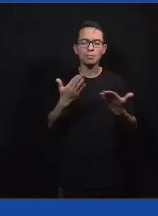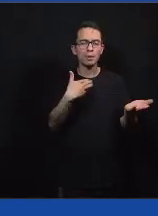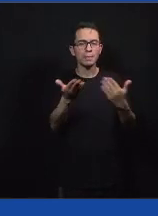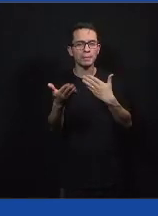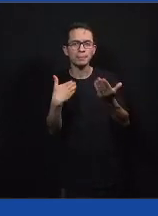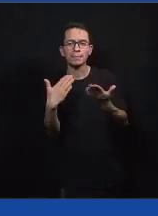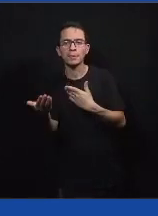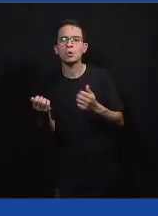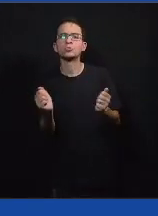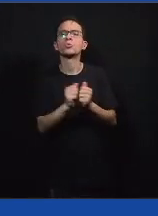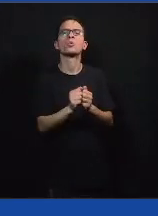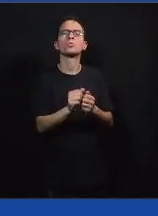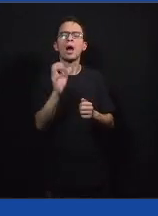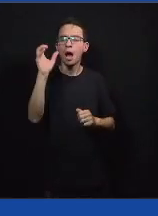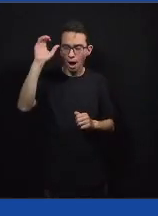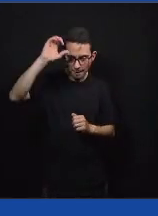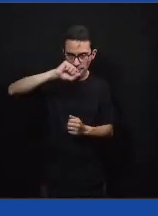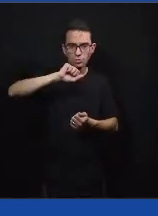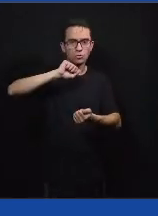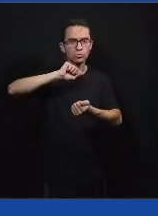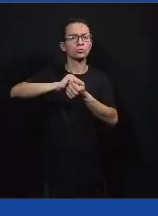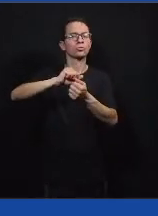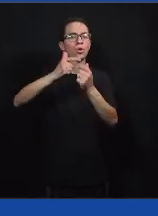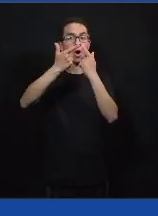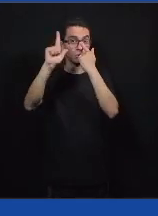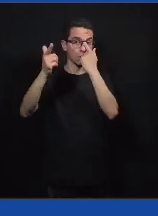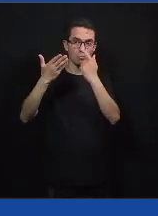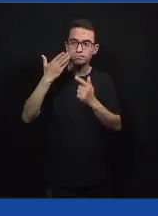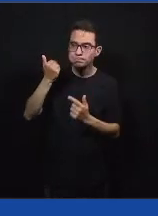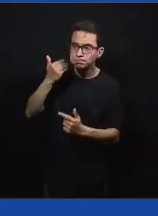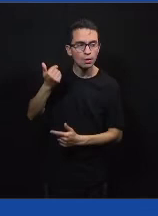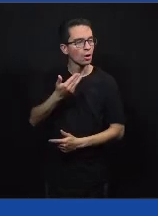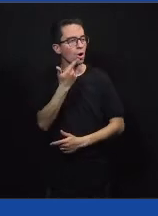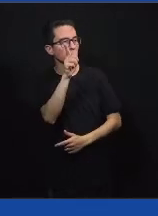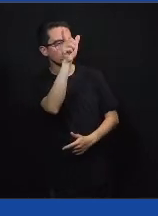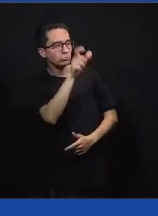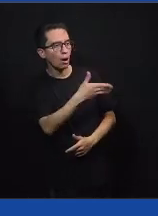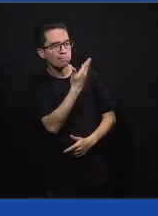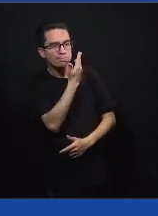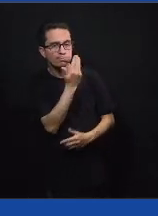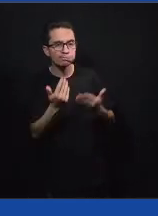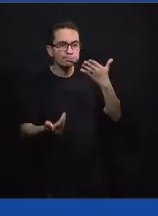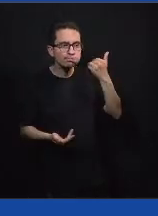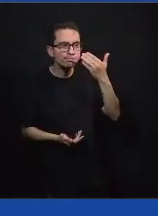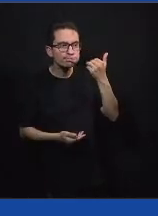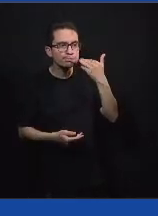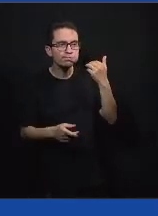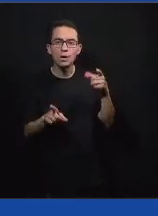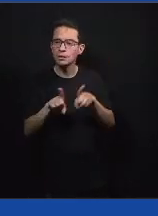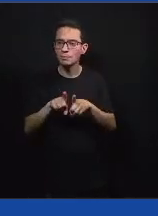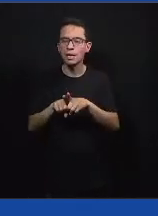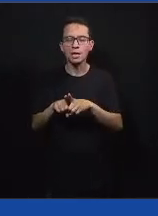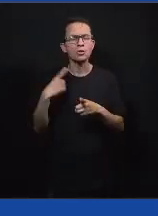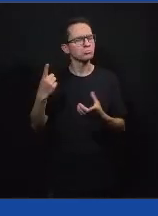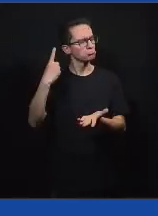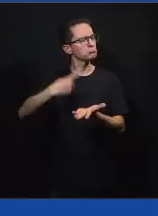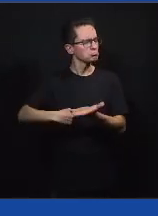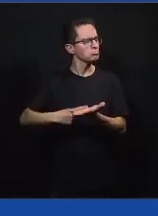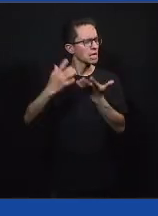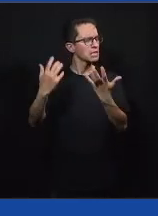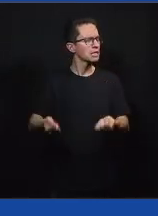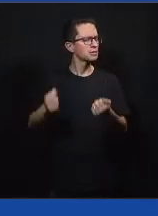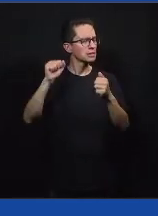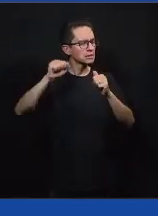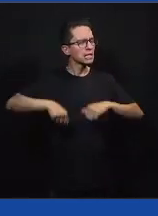que funcionou o que eles aproveitam de um aproveitam de outro vai ser realmente excelente e a gente super topa só